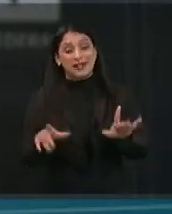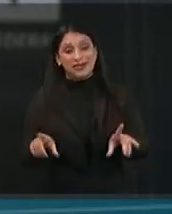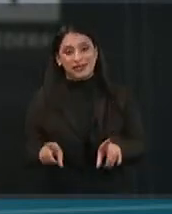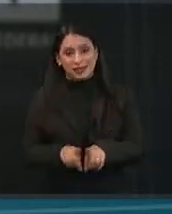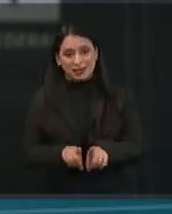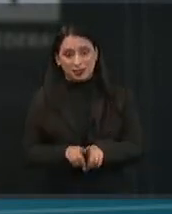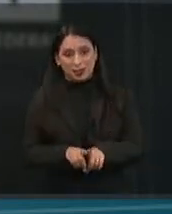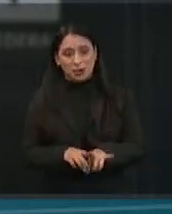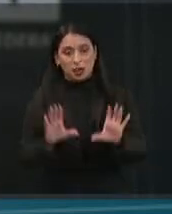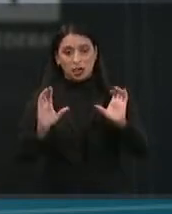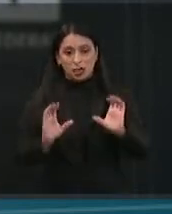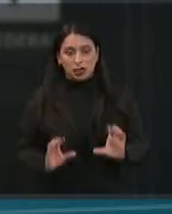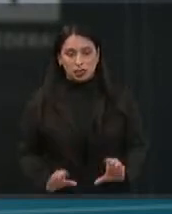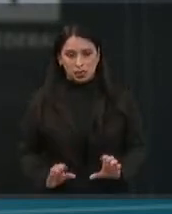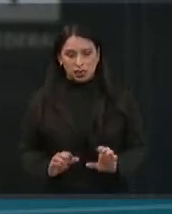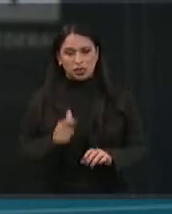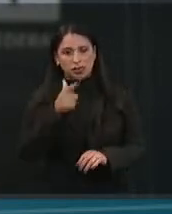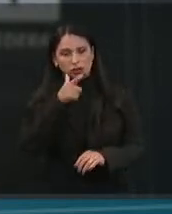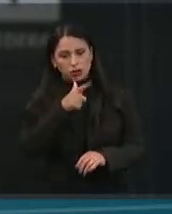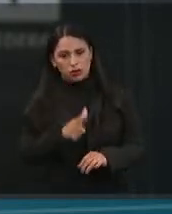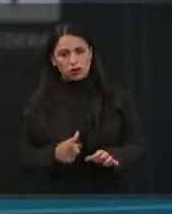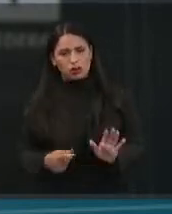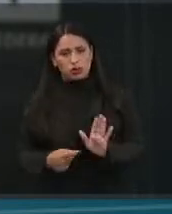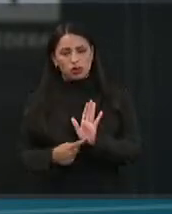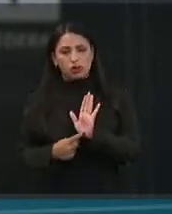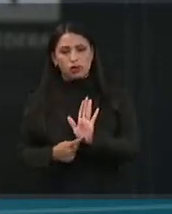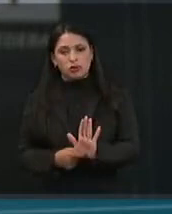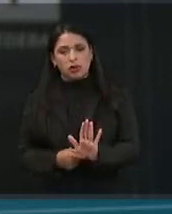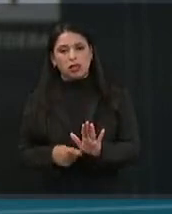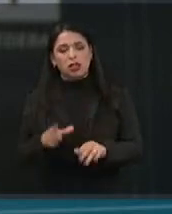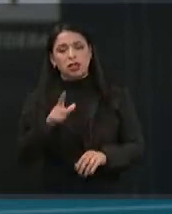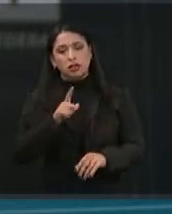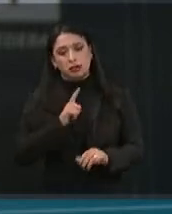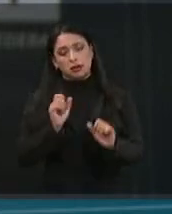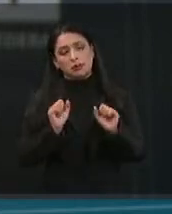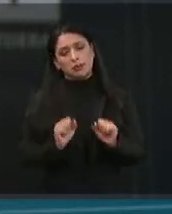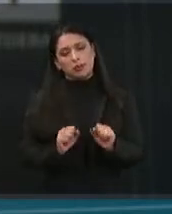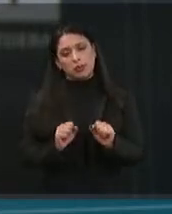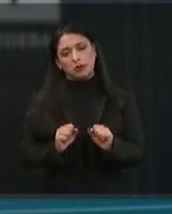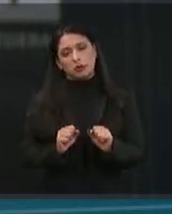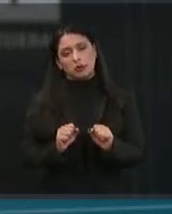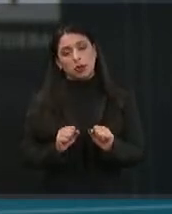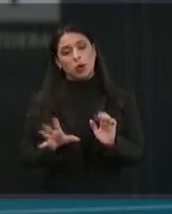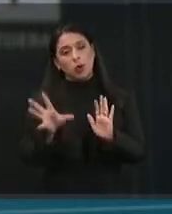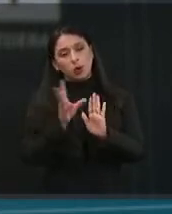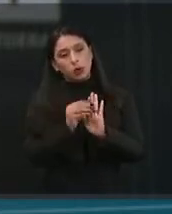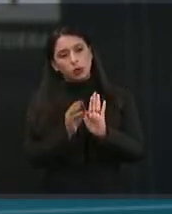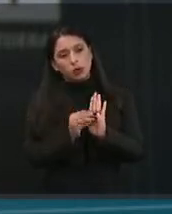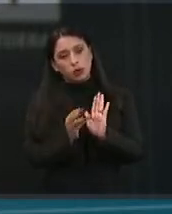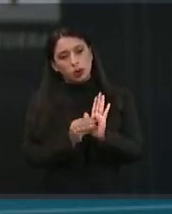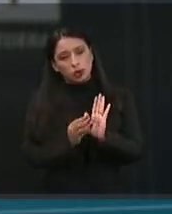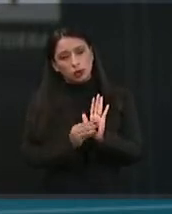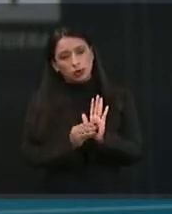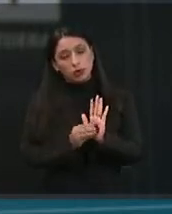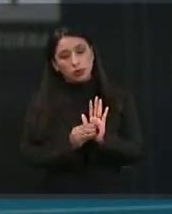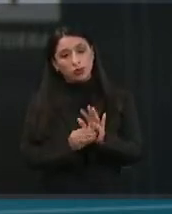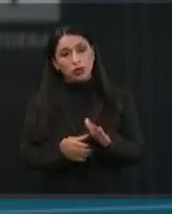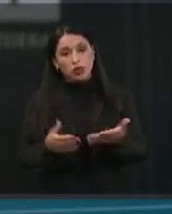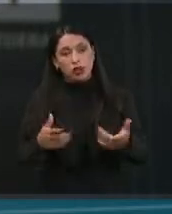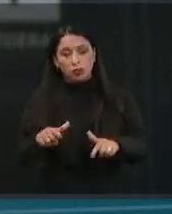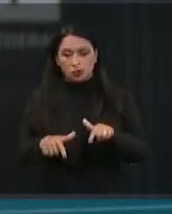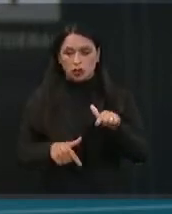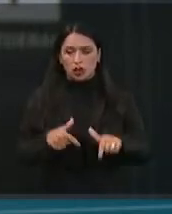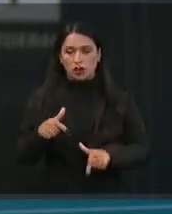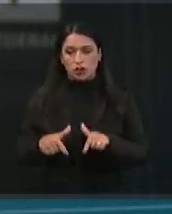que cidadãos consigam se expressar sem sofrer ataques, assim como possam encontrar e acessar o conteúdo que desejam. Tal